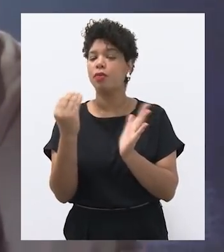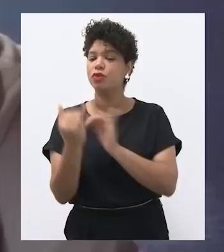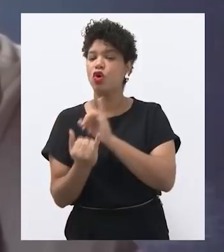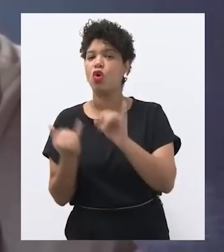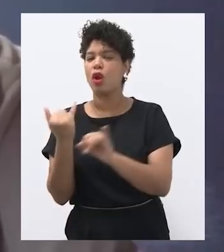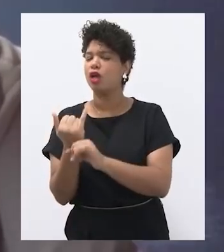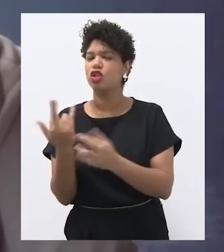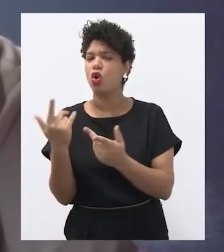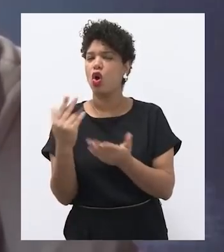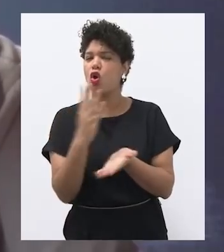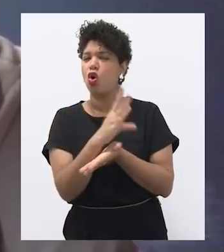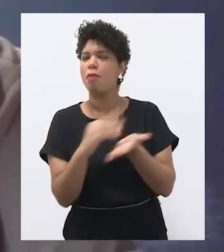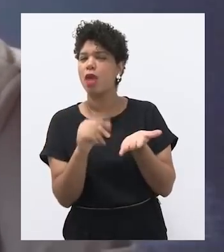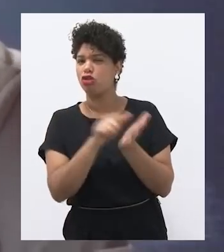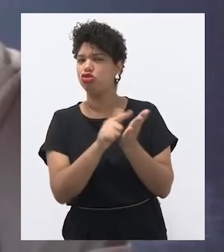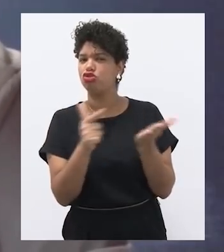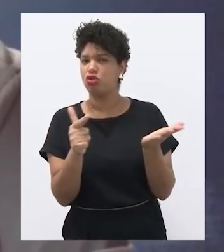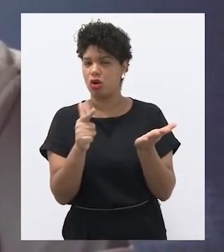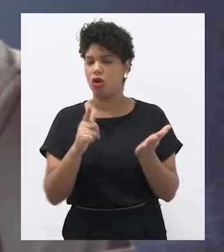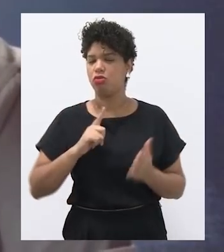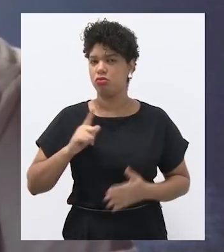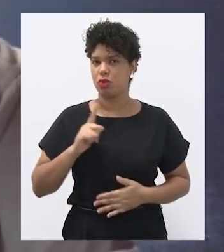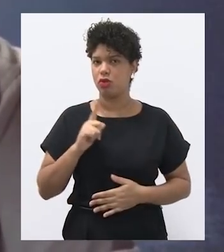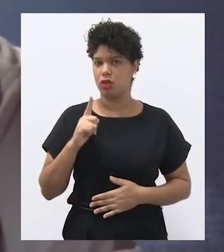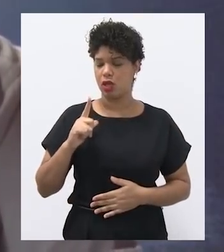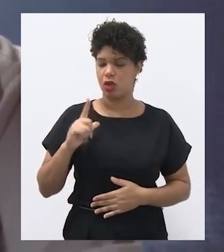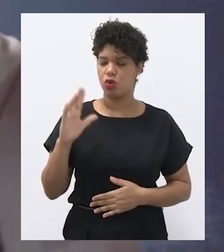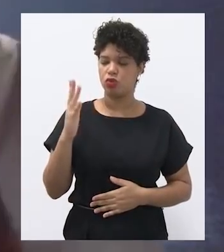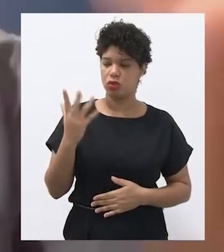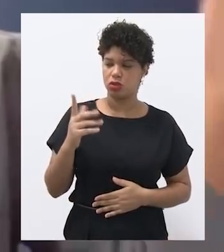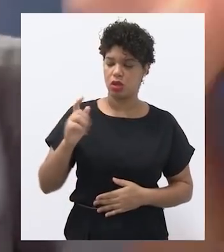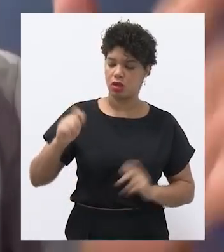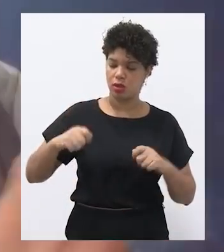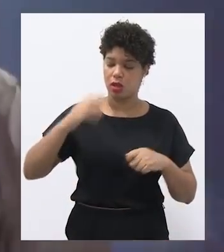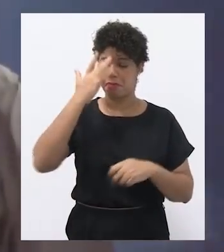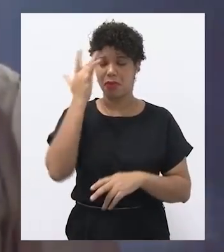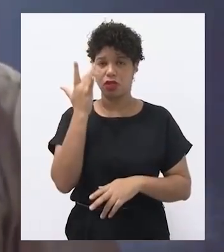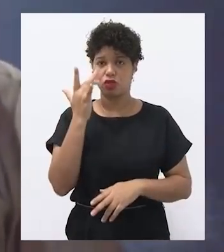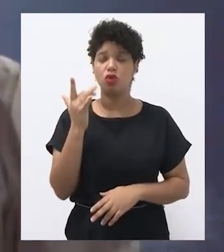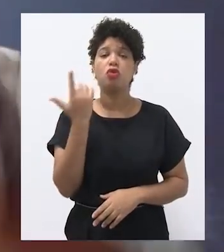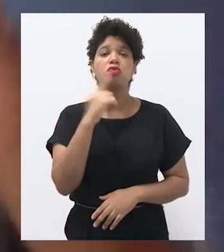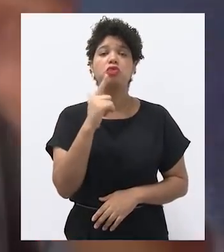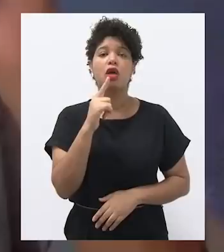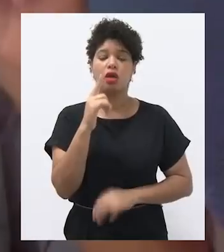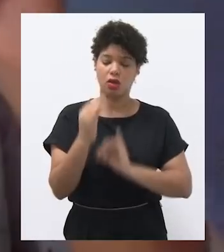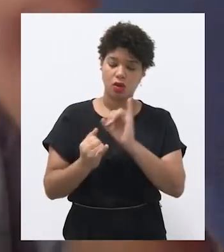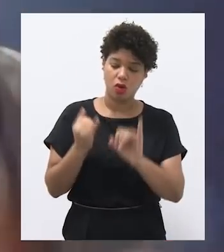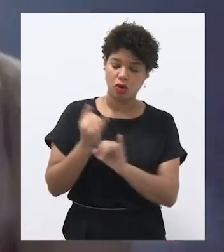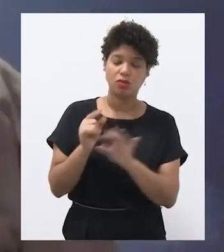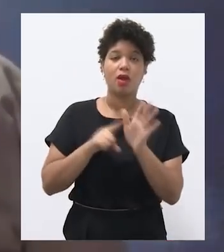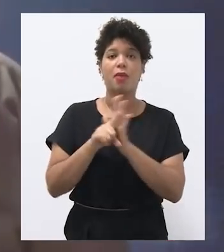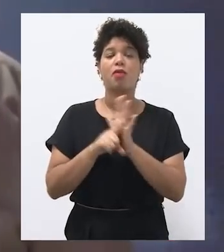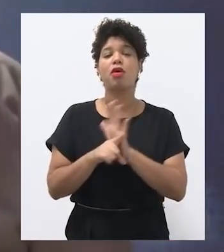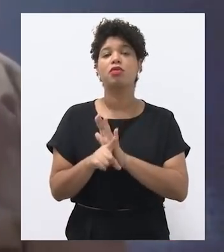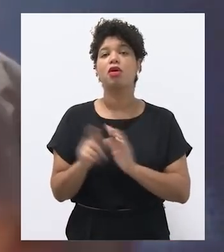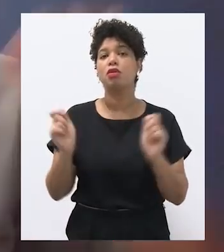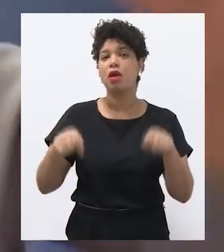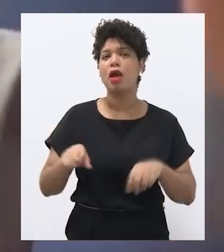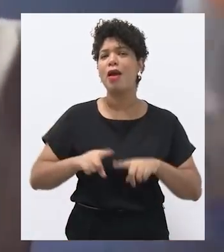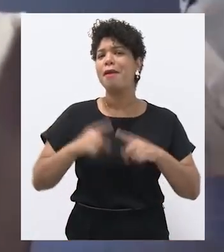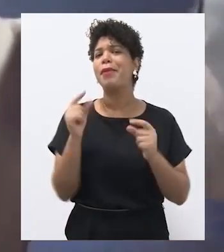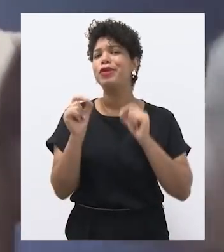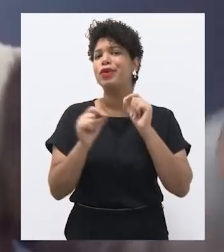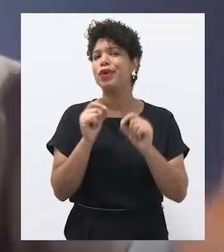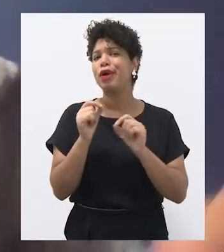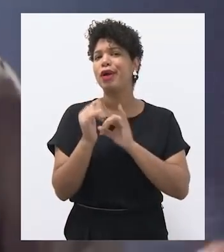online, na versão digital do jornal, e as pessoas podiam consumir. Mas havia um porém. A